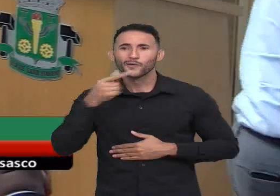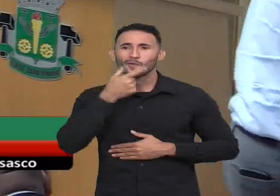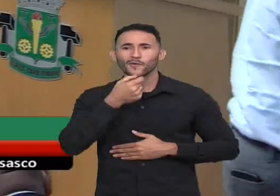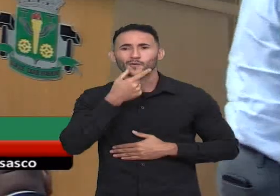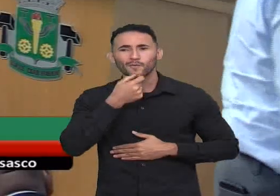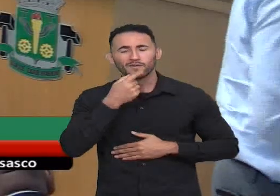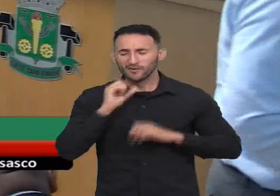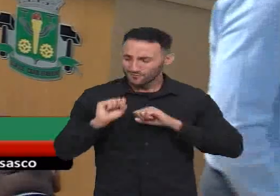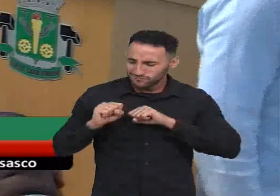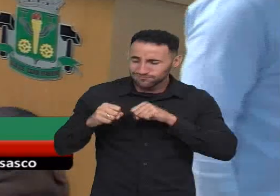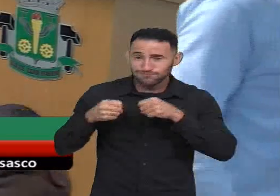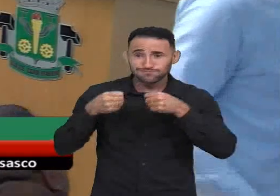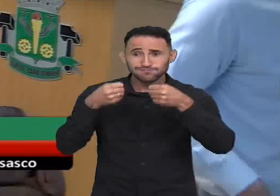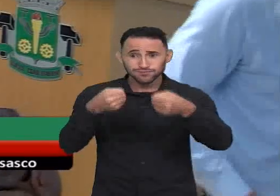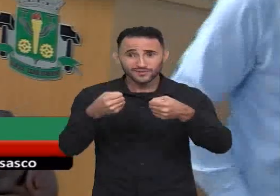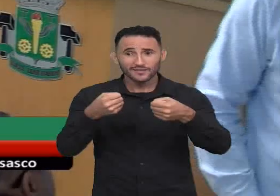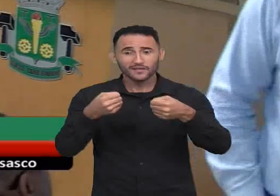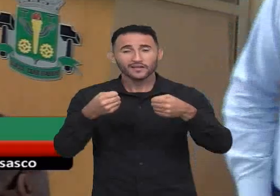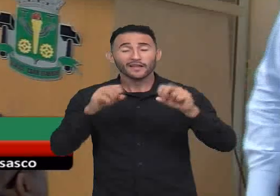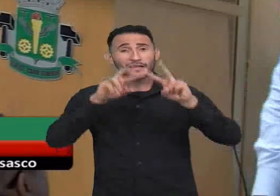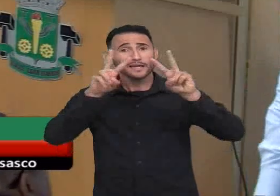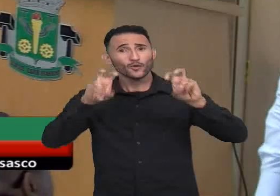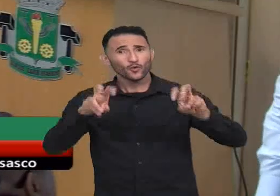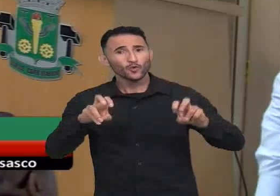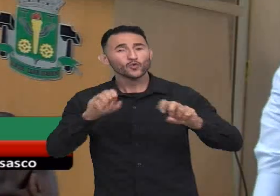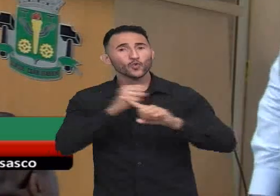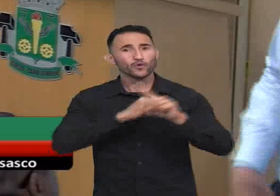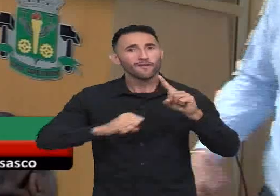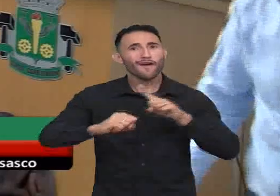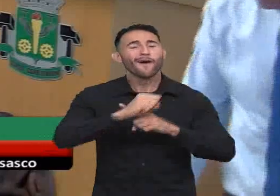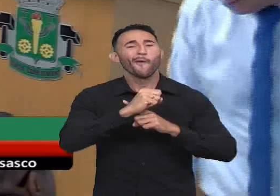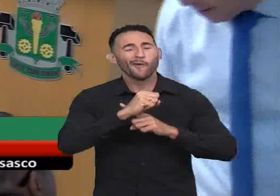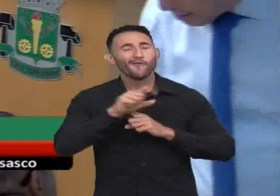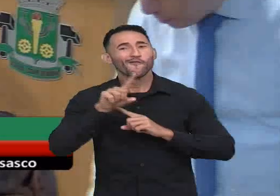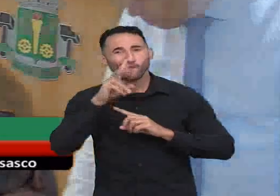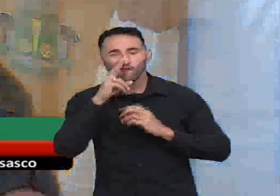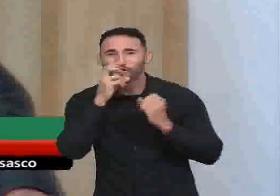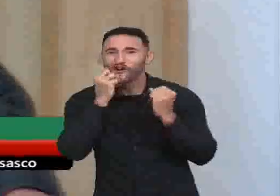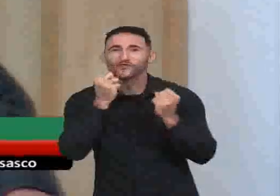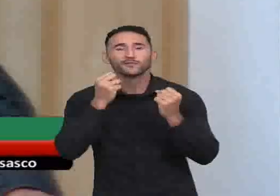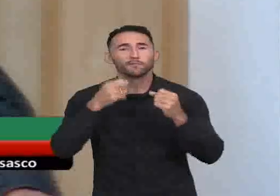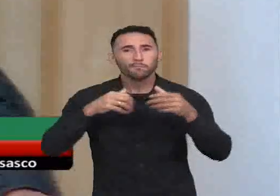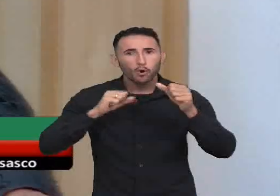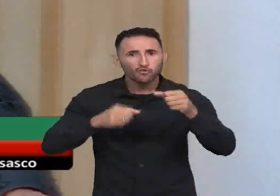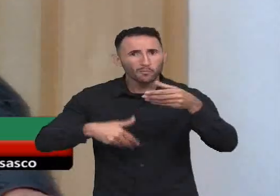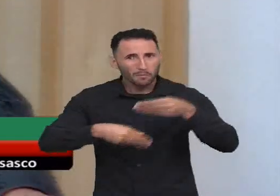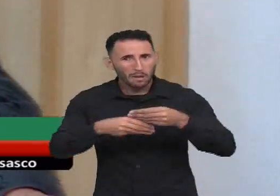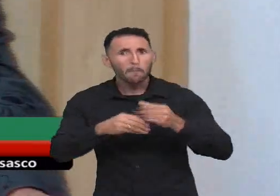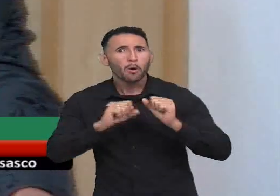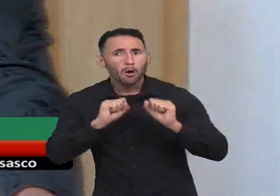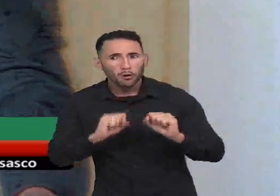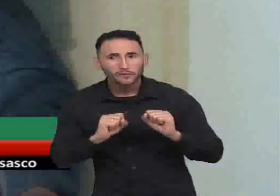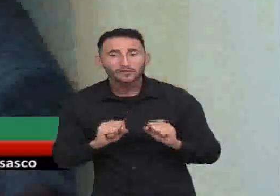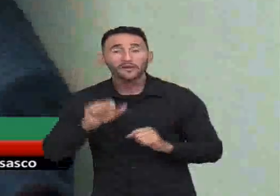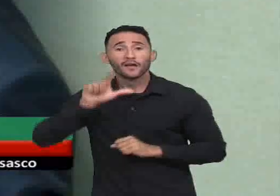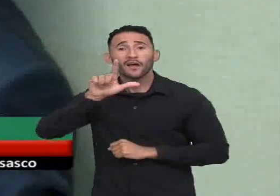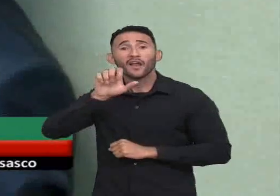muito empenhado também nas questões sociais, um cara presente. Uma parte, não, vereador. Uma parte, não, vereador. Senhor